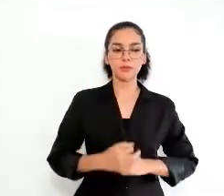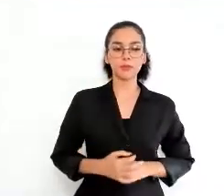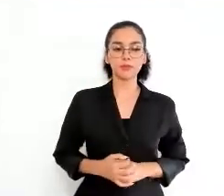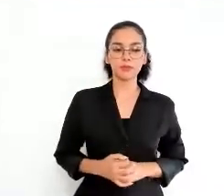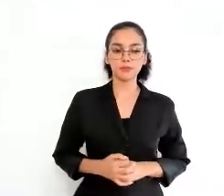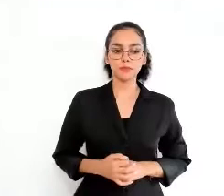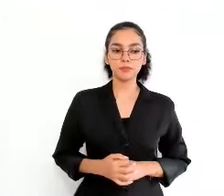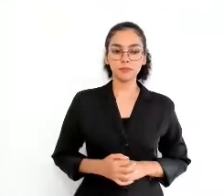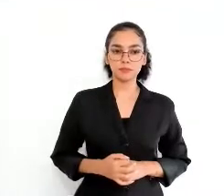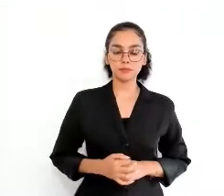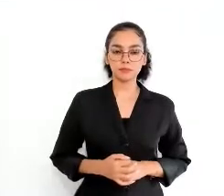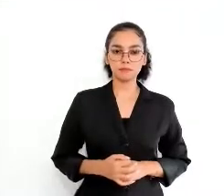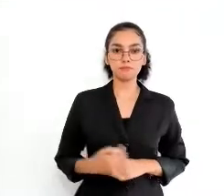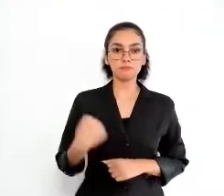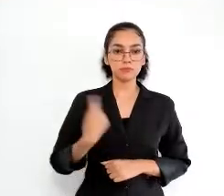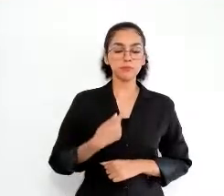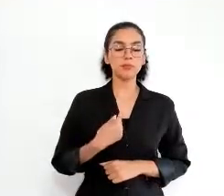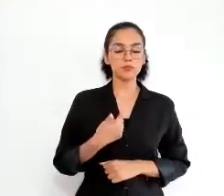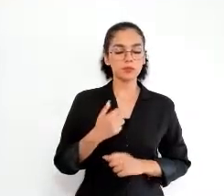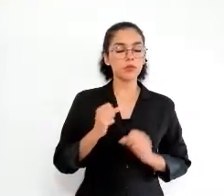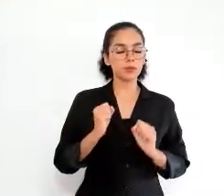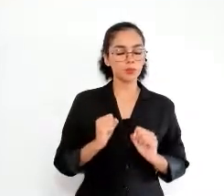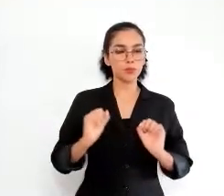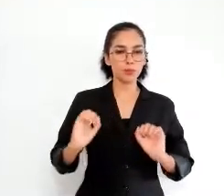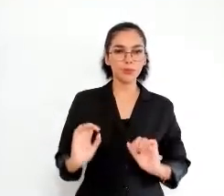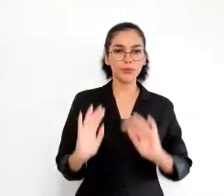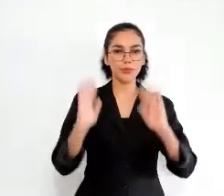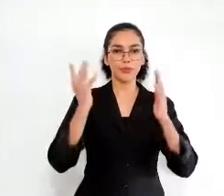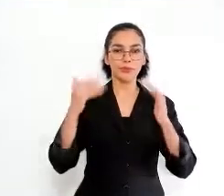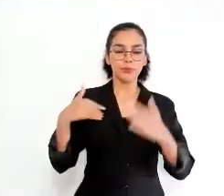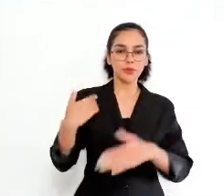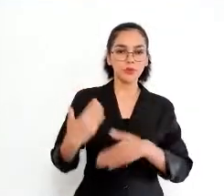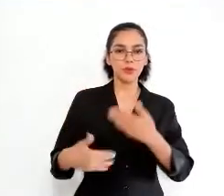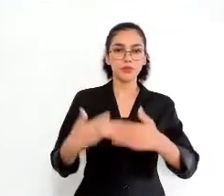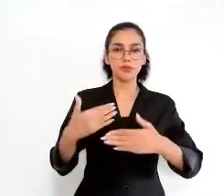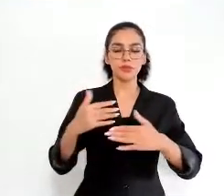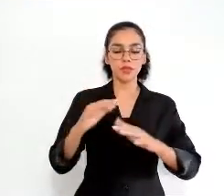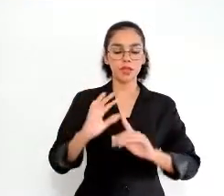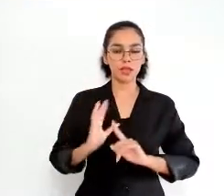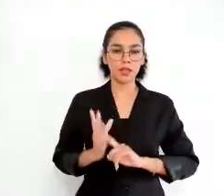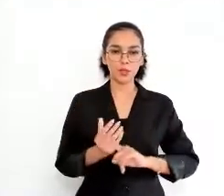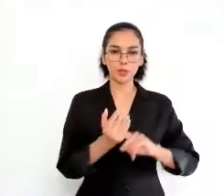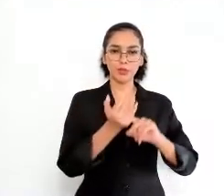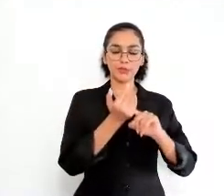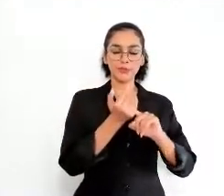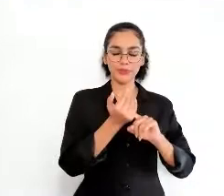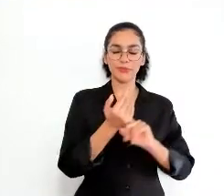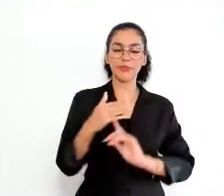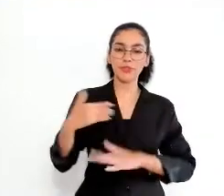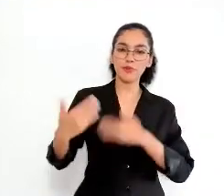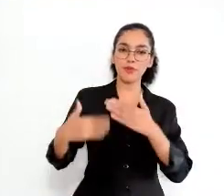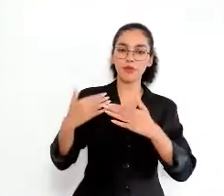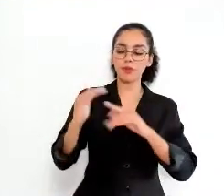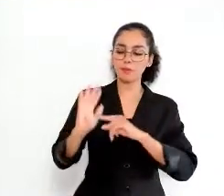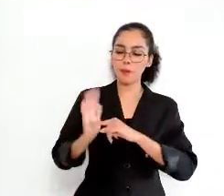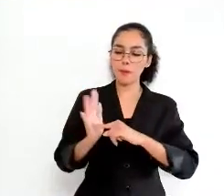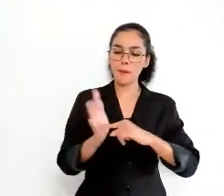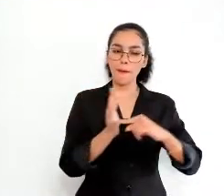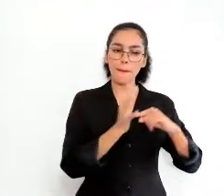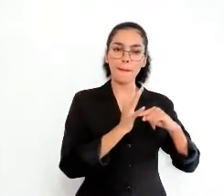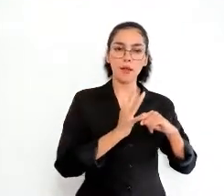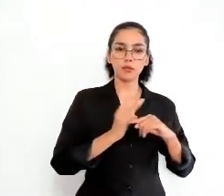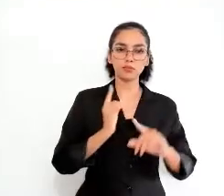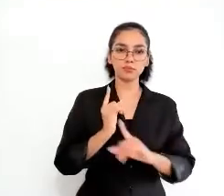Muito temos a comemorar com os avanços tecnológicos, o desenvolvimento das máquinas, as descobertas